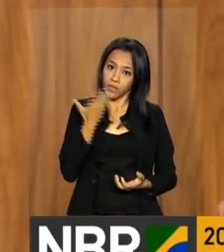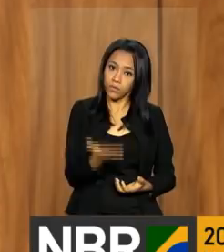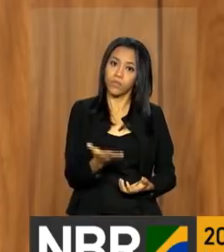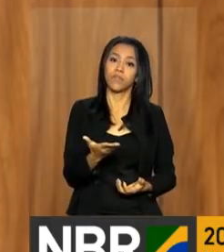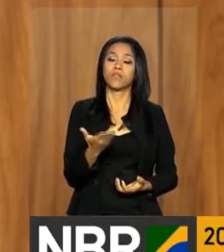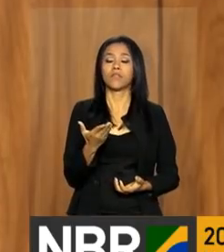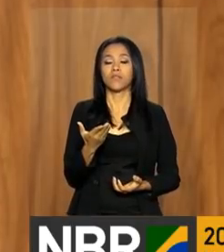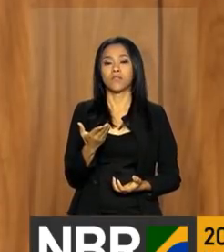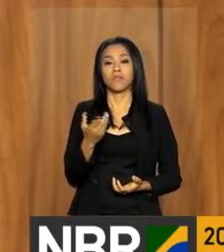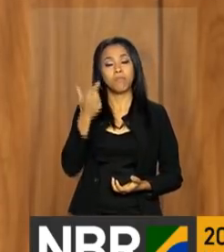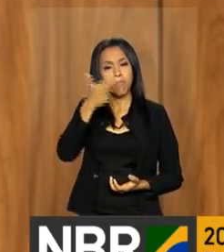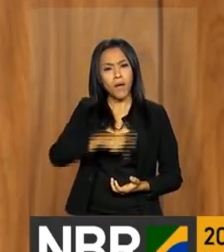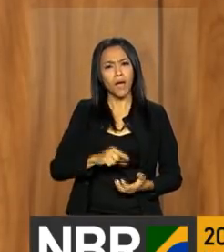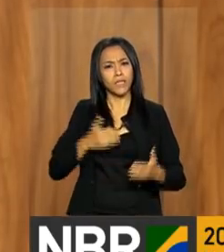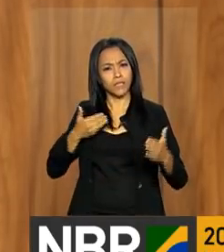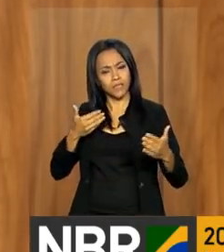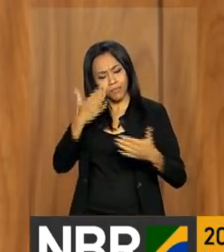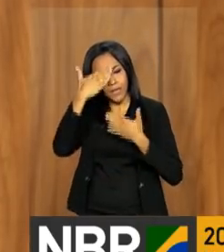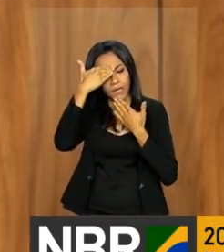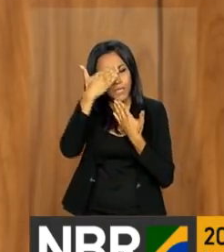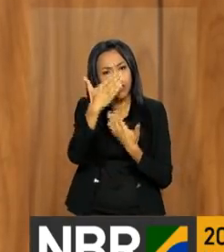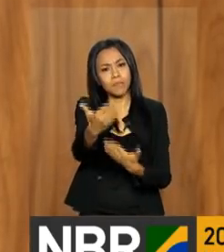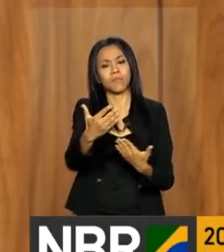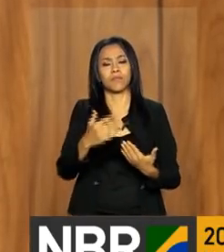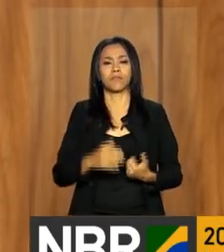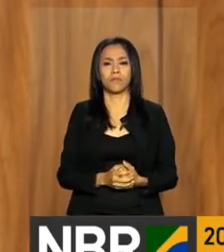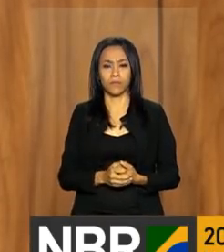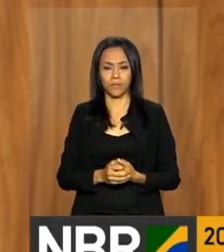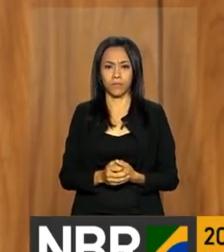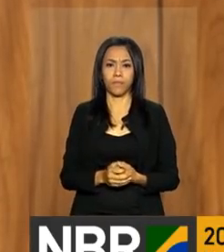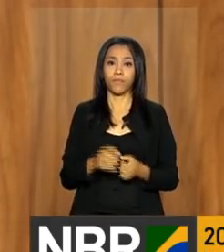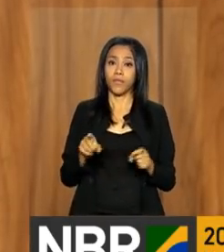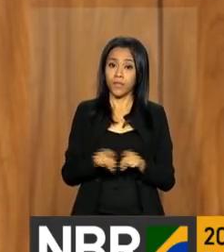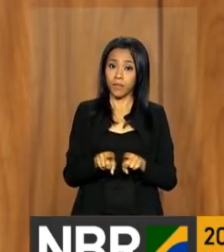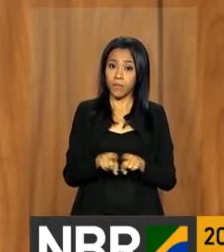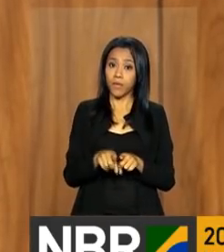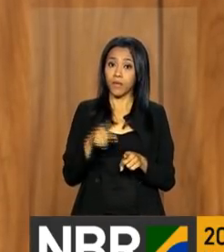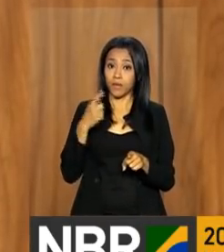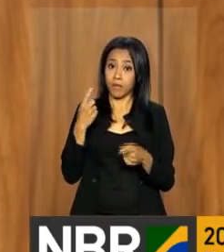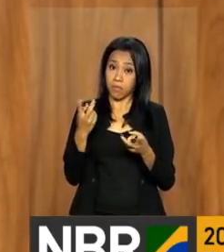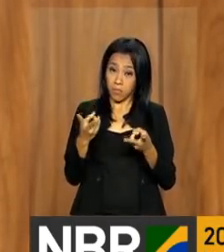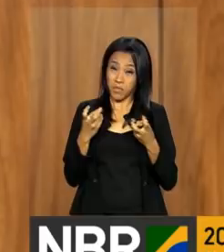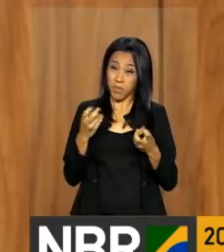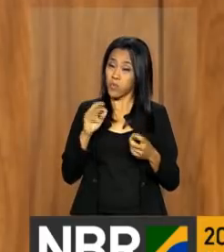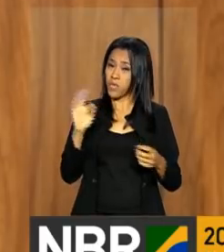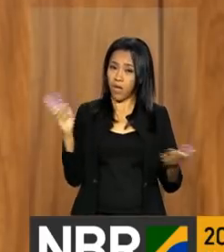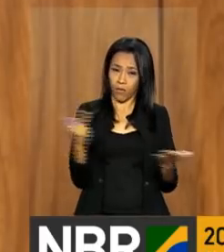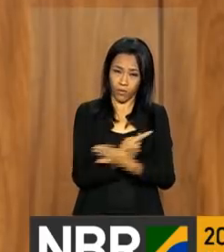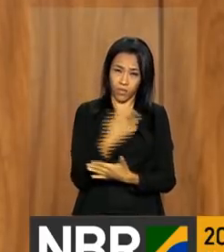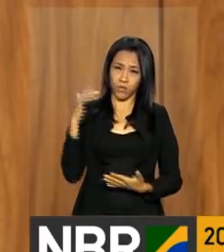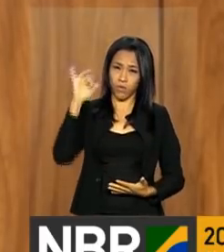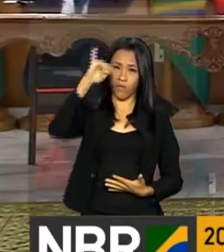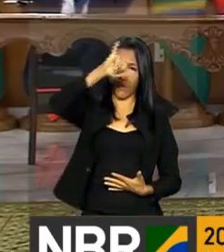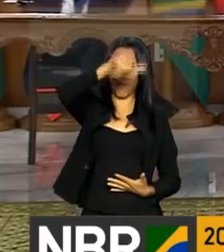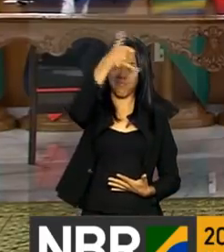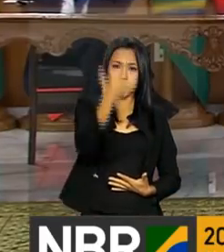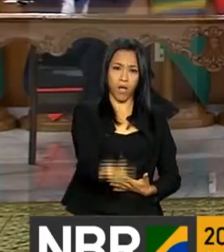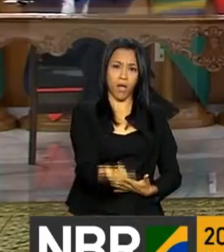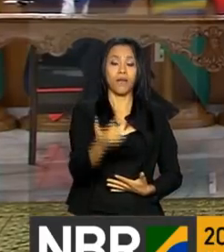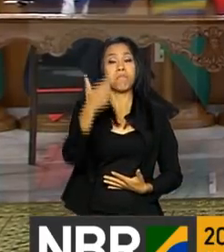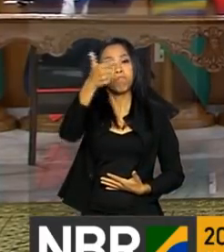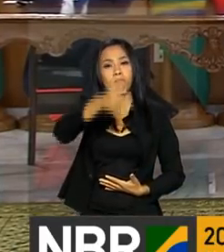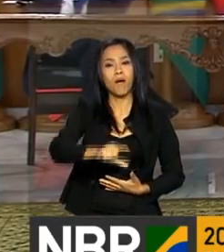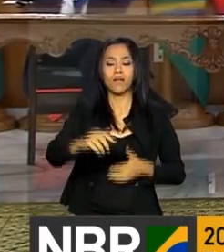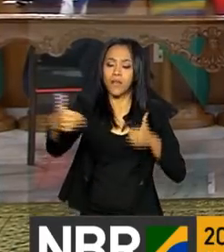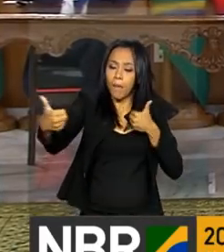portanto, produzindo mais um agradecimento. E, curiosamente, pude verificar que esta tragédia, né, de alguma maneira, aproximou mais